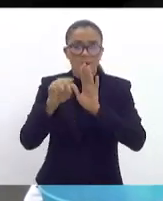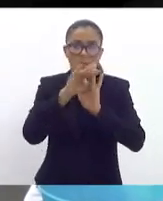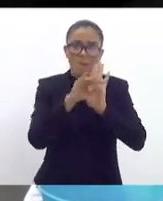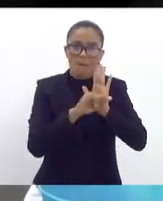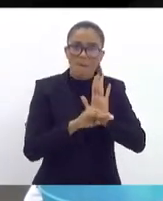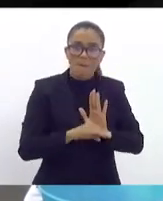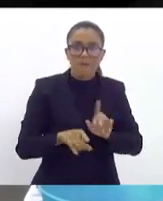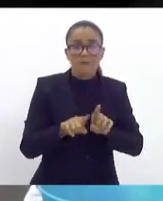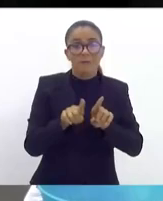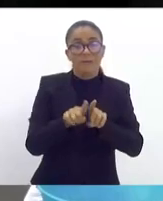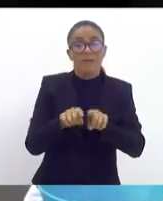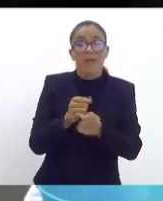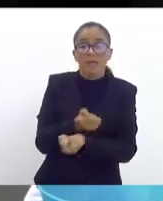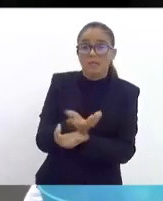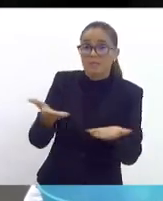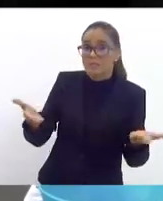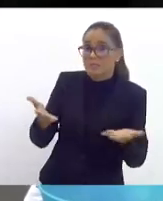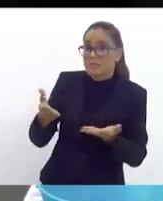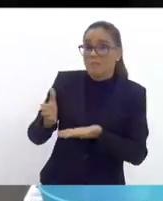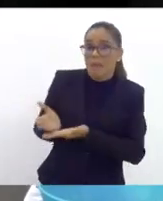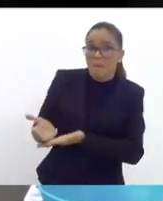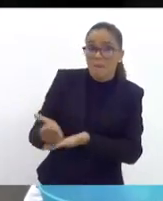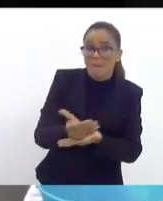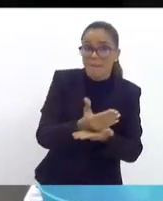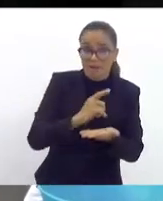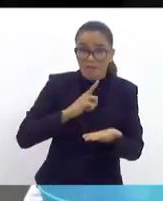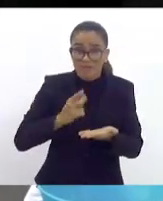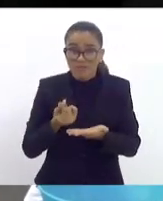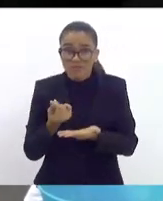envolvidos bem como a disponibilidade orçamentária